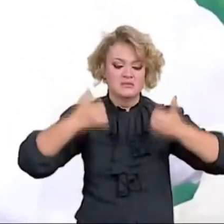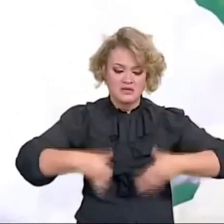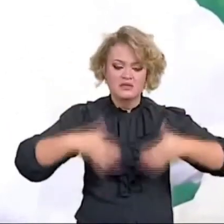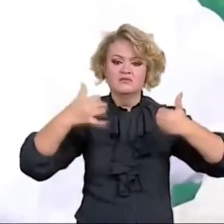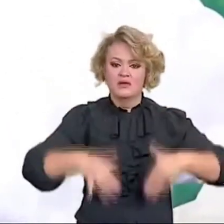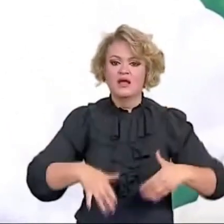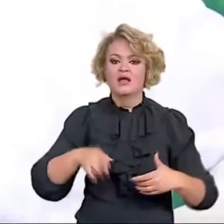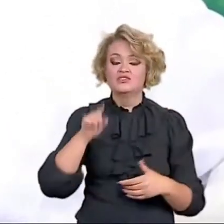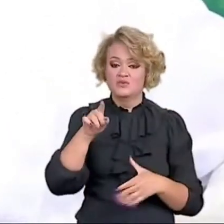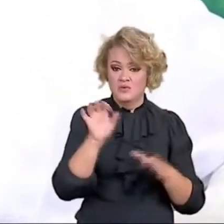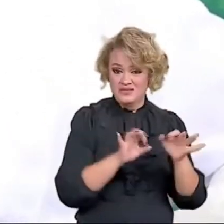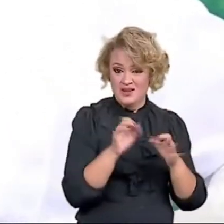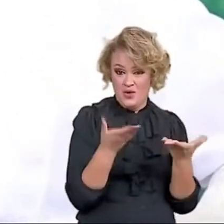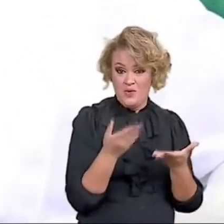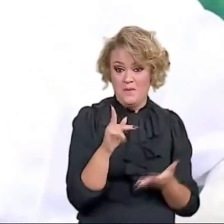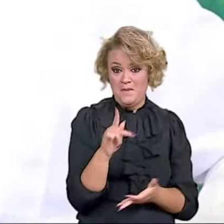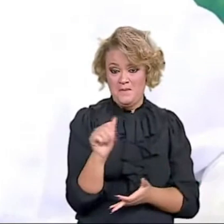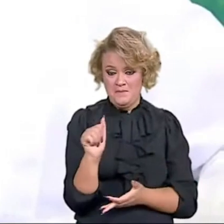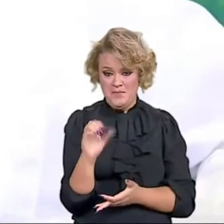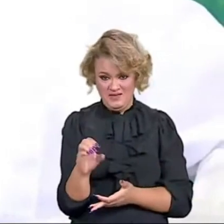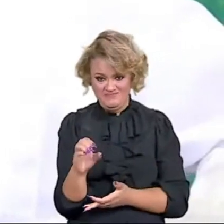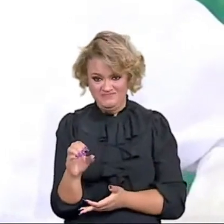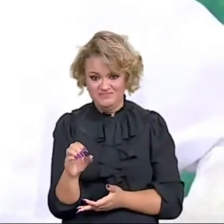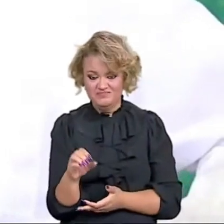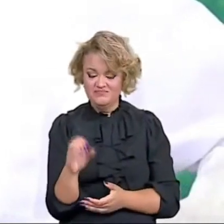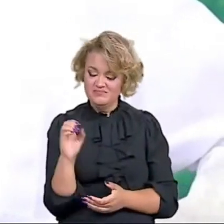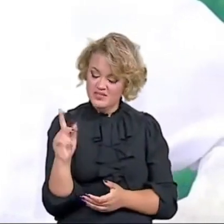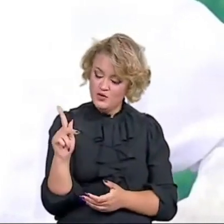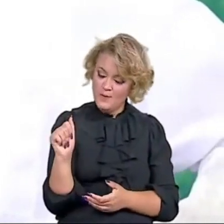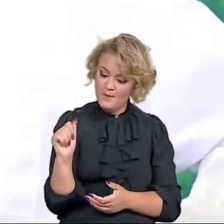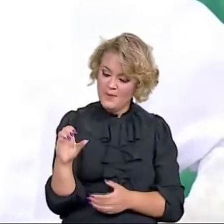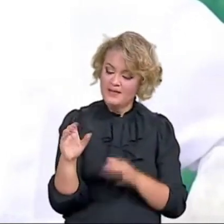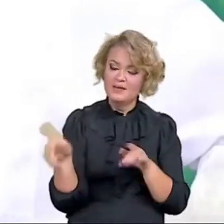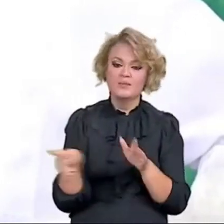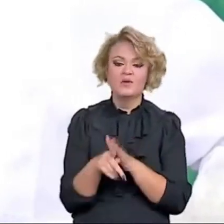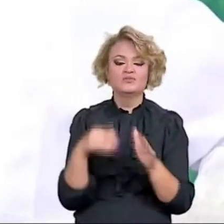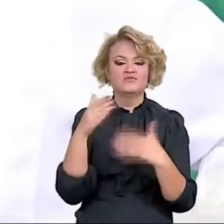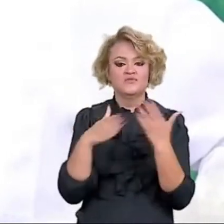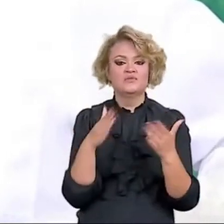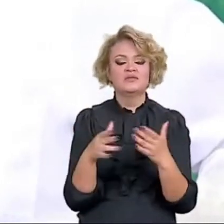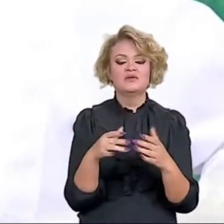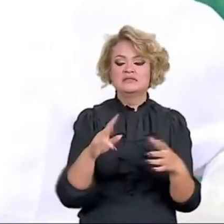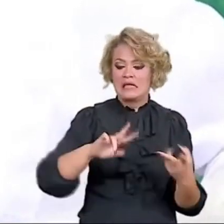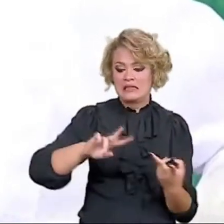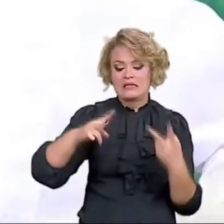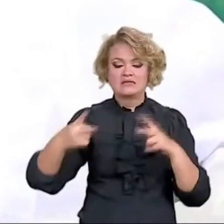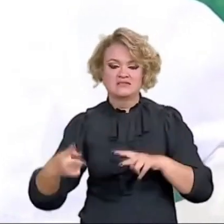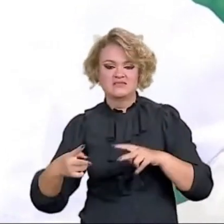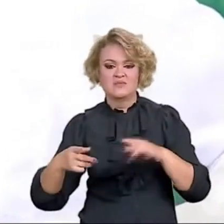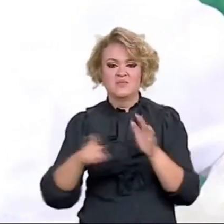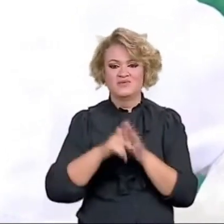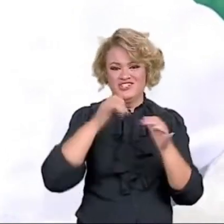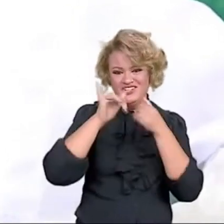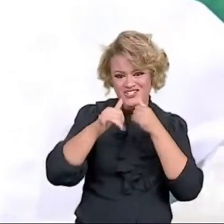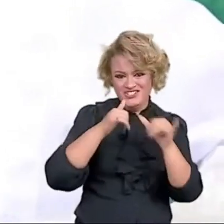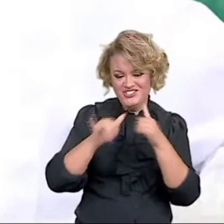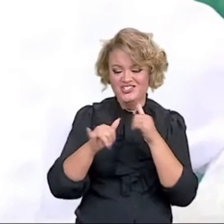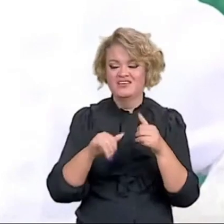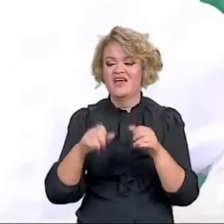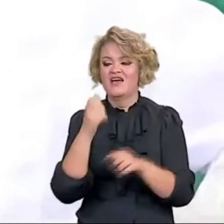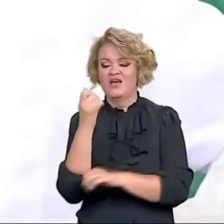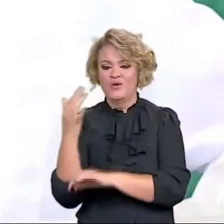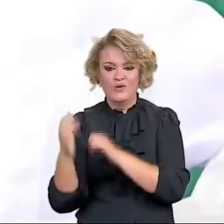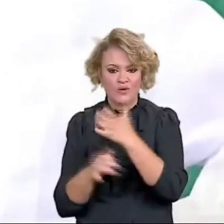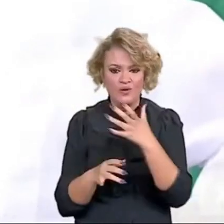de desenvolvimento, e dentro desse programa de desenvolvimento tem a questão da transição energética, transição ecológica, transição